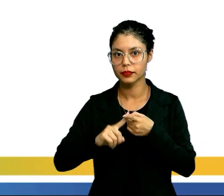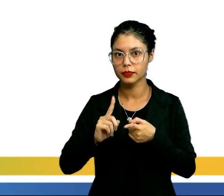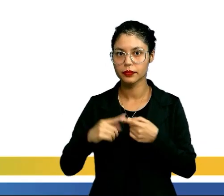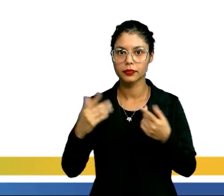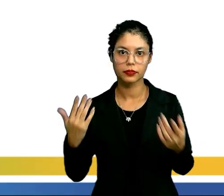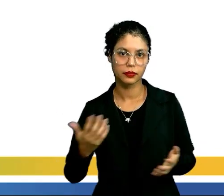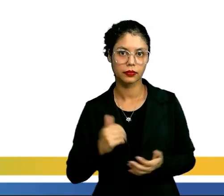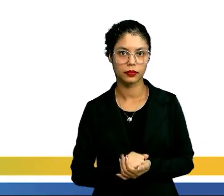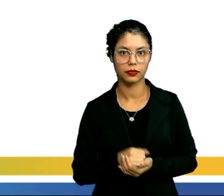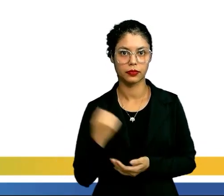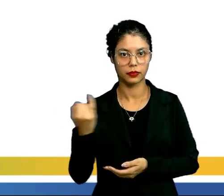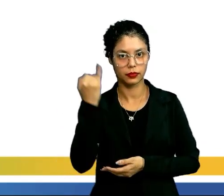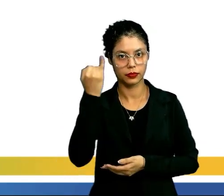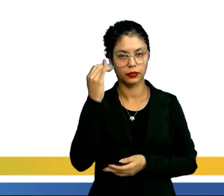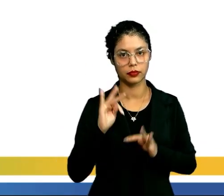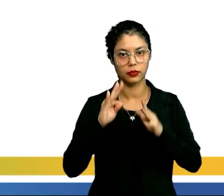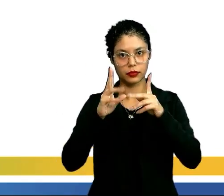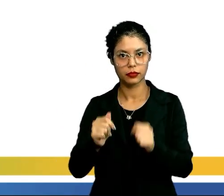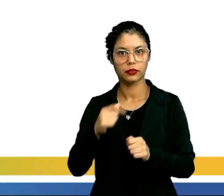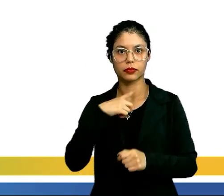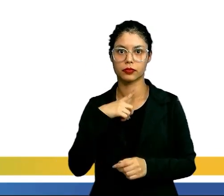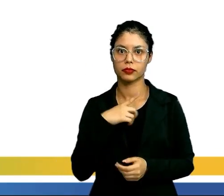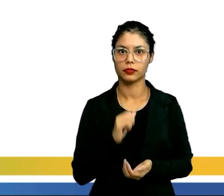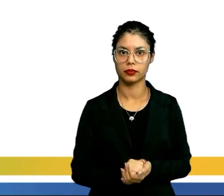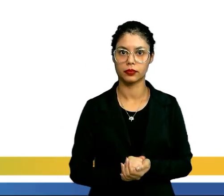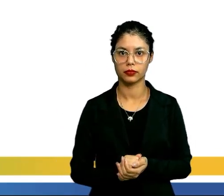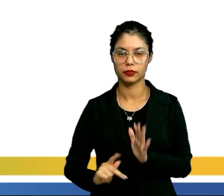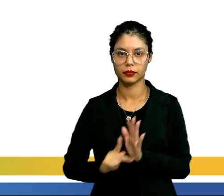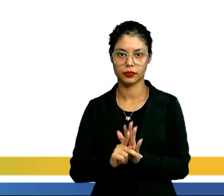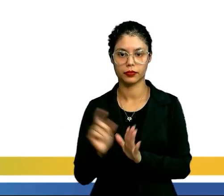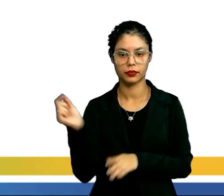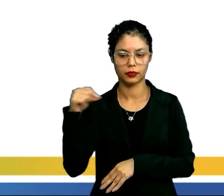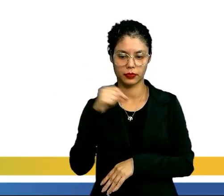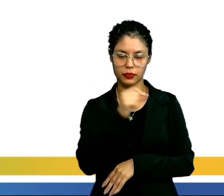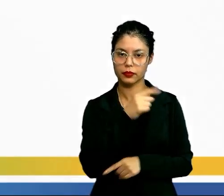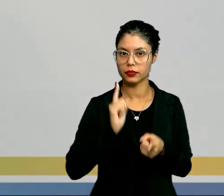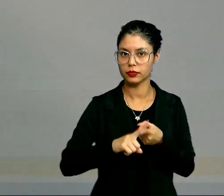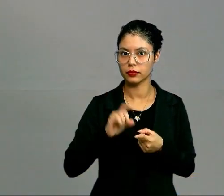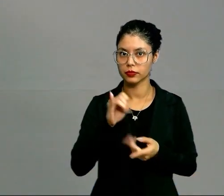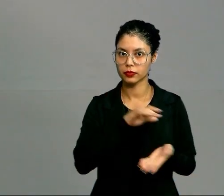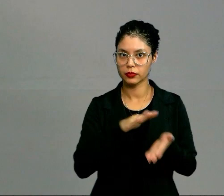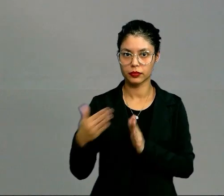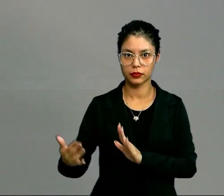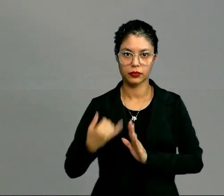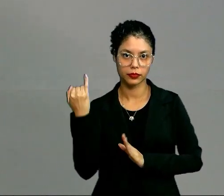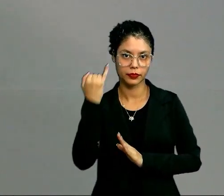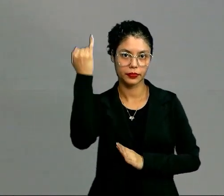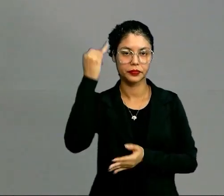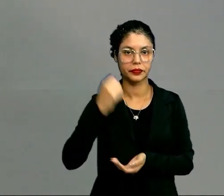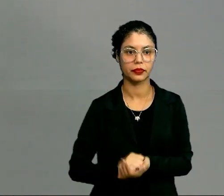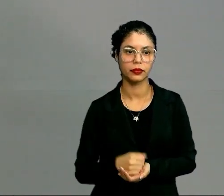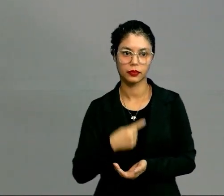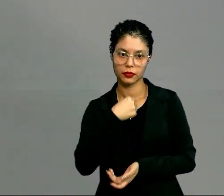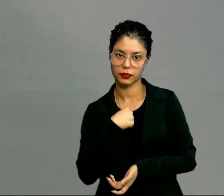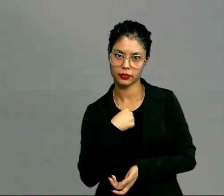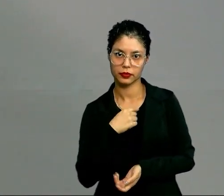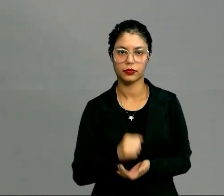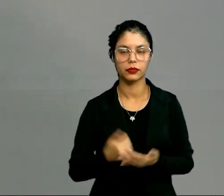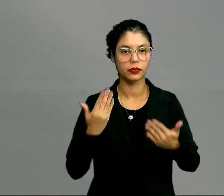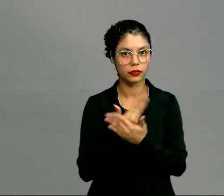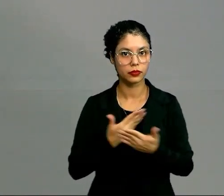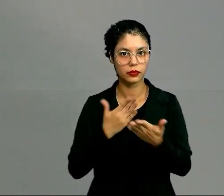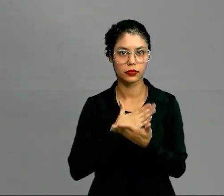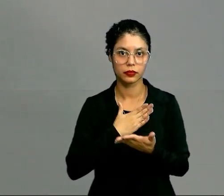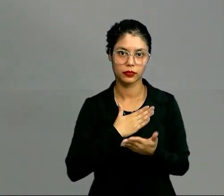é uma apelação? É importante que todos estejam contra a dengue, porque se você partir do princípio que eu cuido do